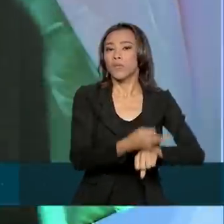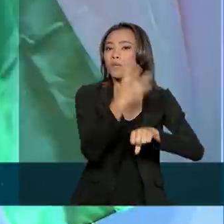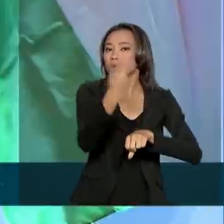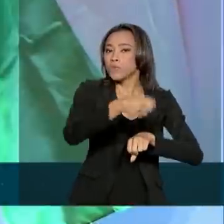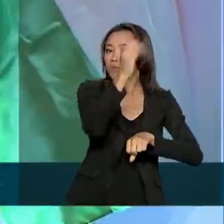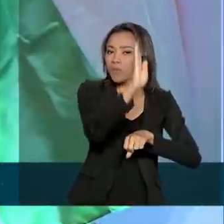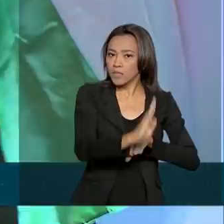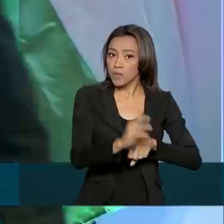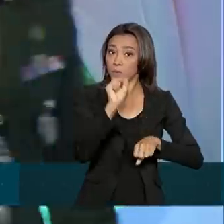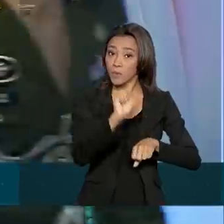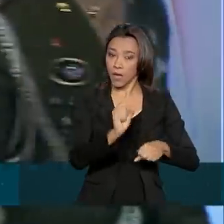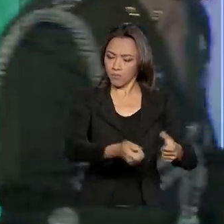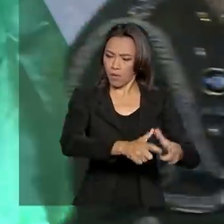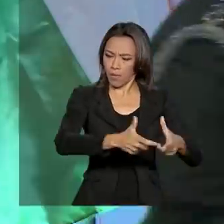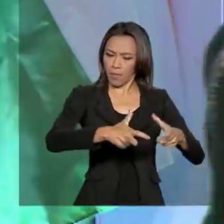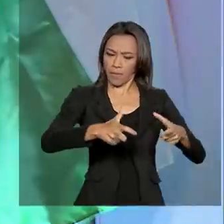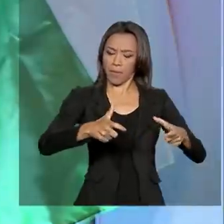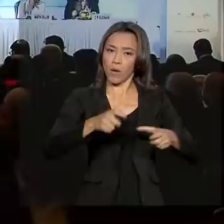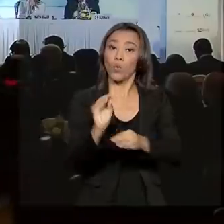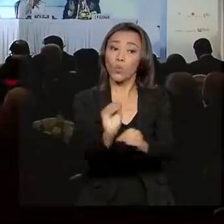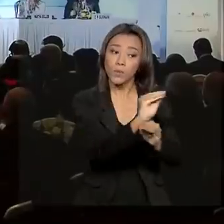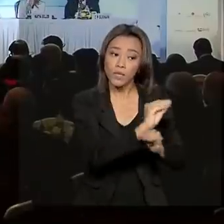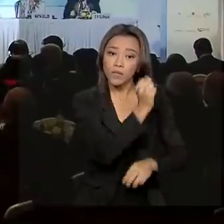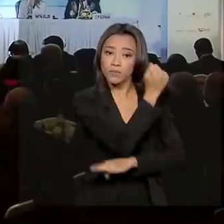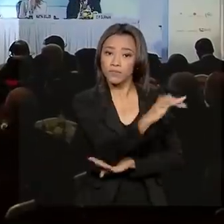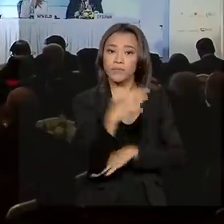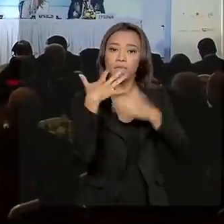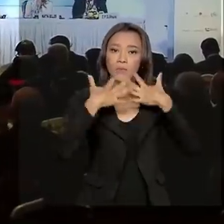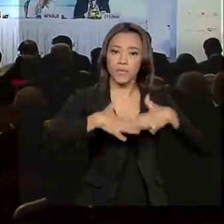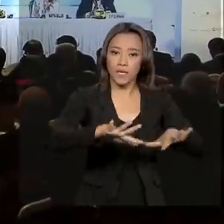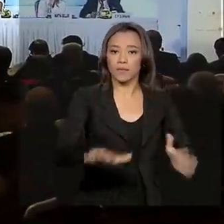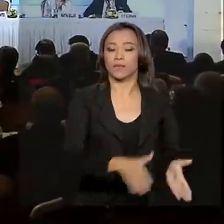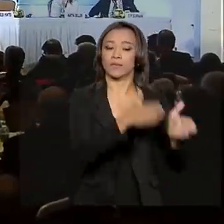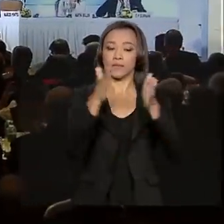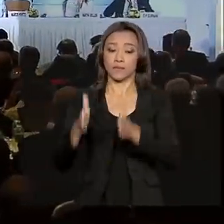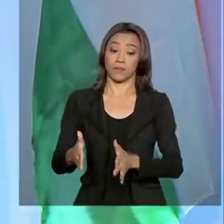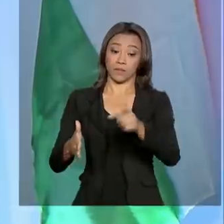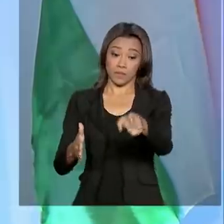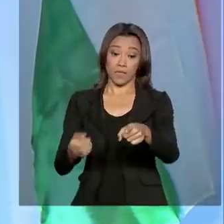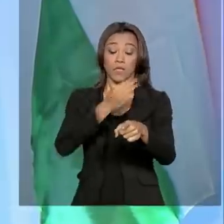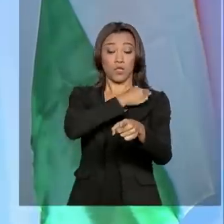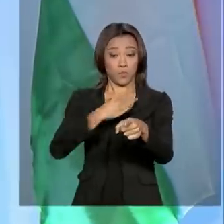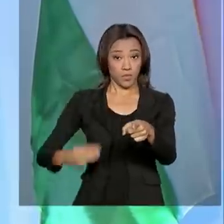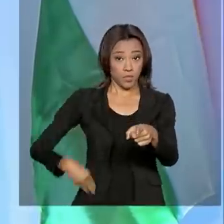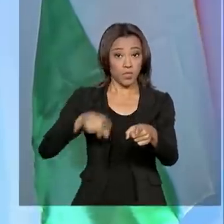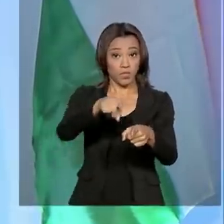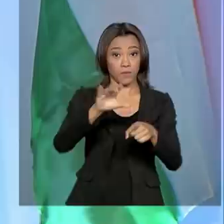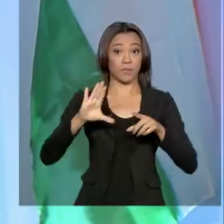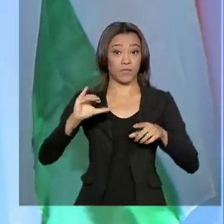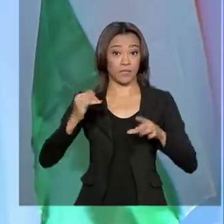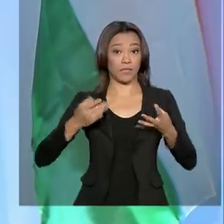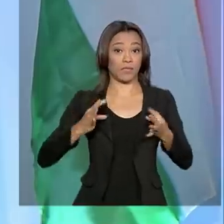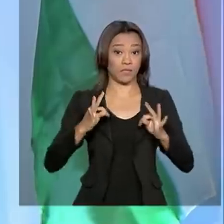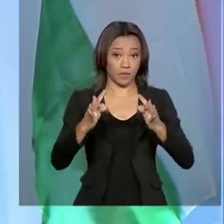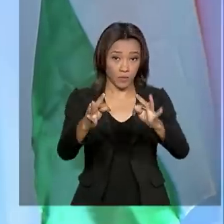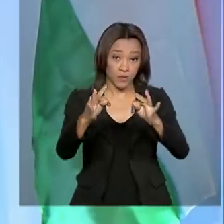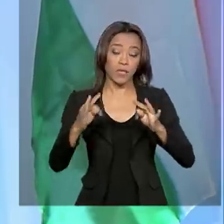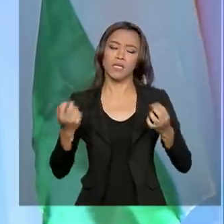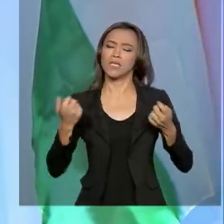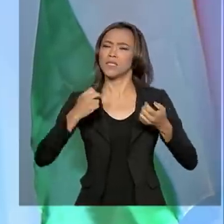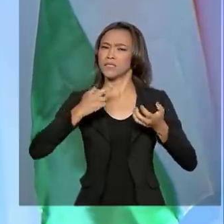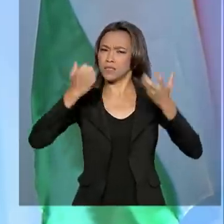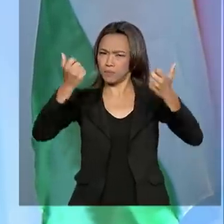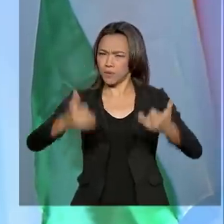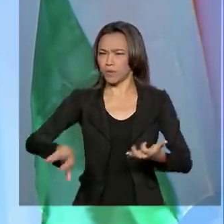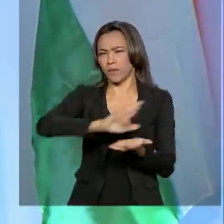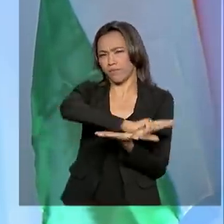Crescer preservando os recursos ambientais. E o ministro da Ciência e Tecnologia, Marcos Pontes, explicou que há um conjunto de possibilidades